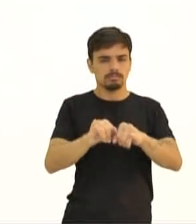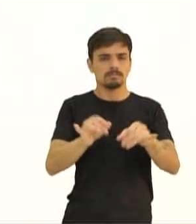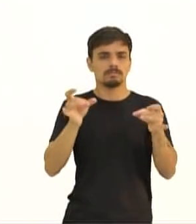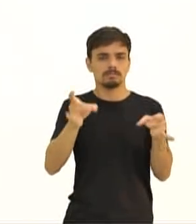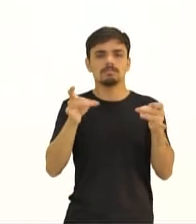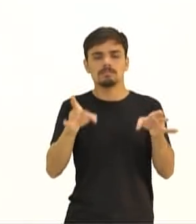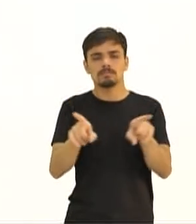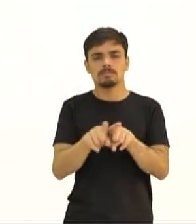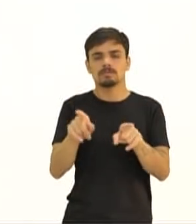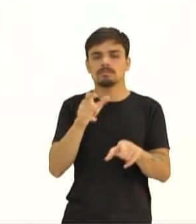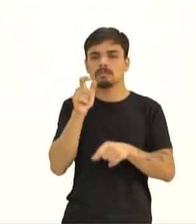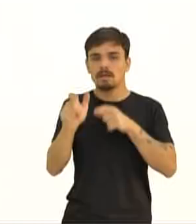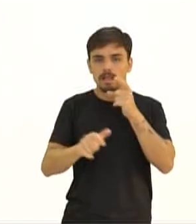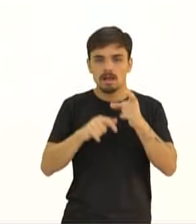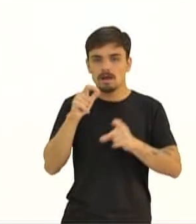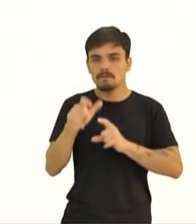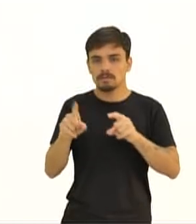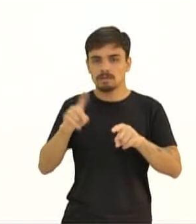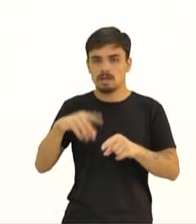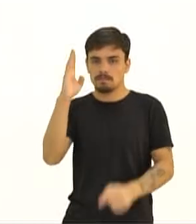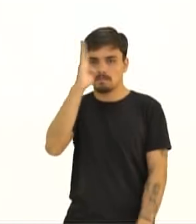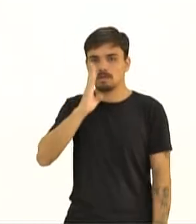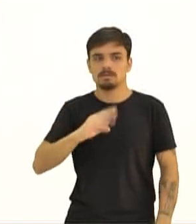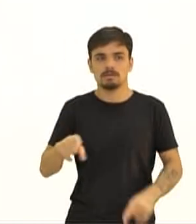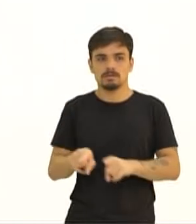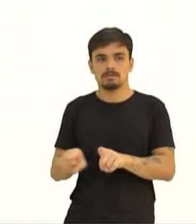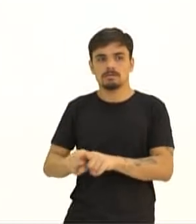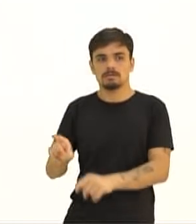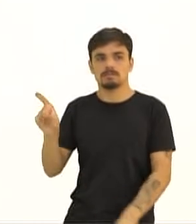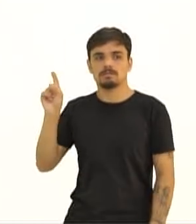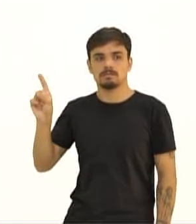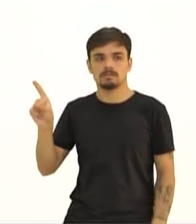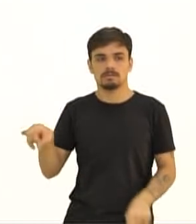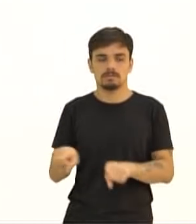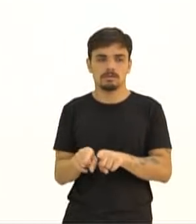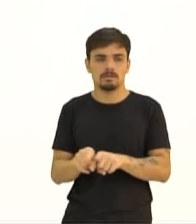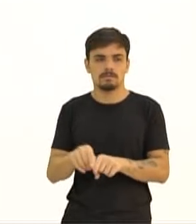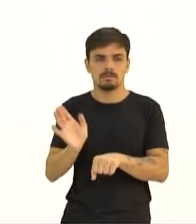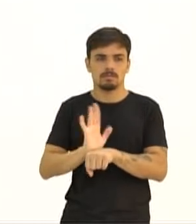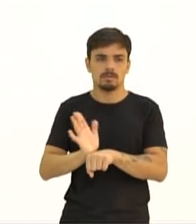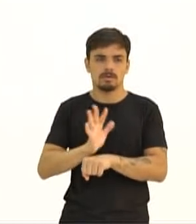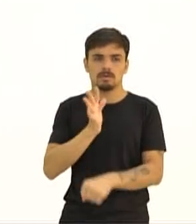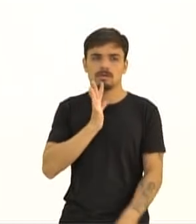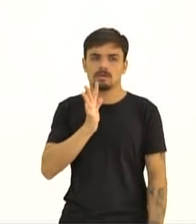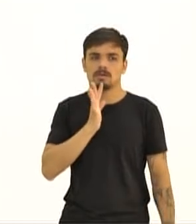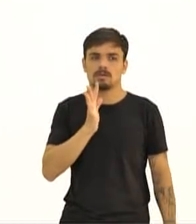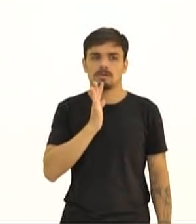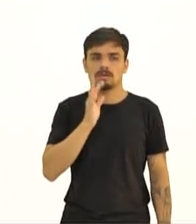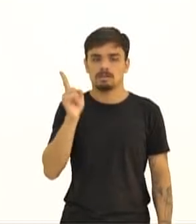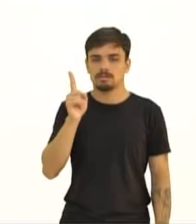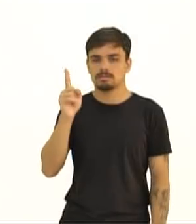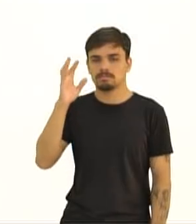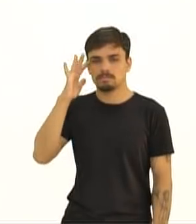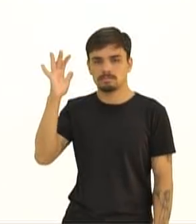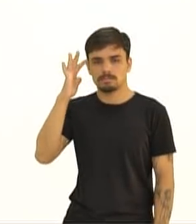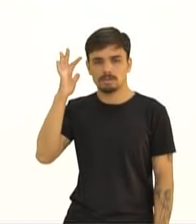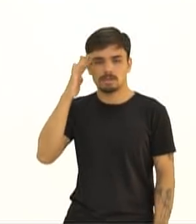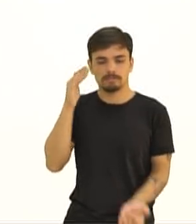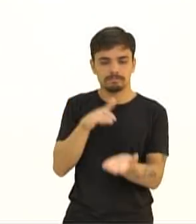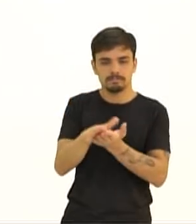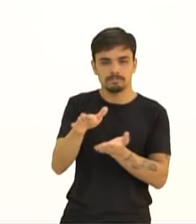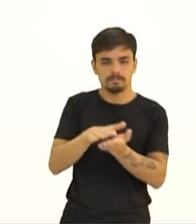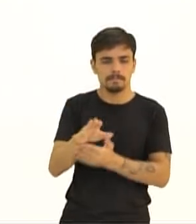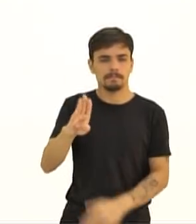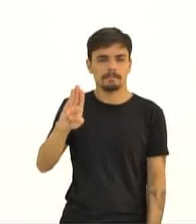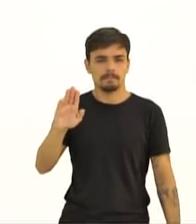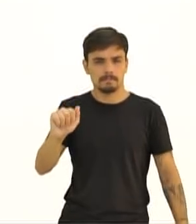vende palavras, certo? Um filme brasileiro. E depois um filme bem conhecido que é Os Delírios de Consumo de Beck